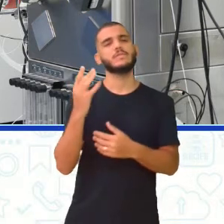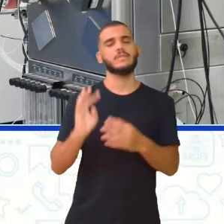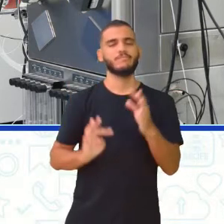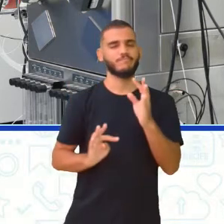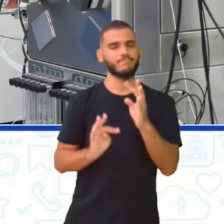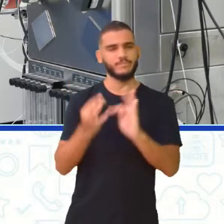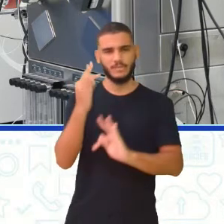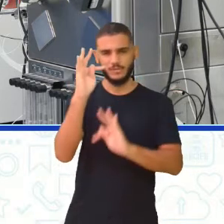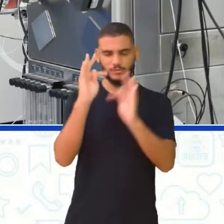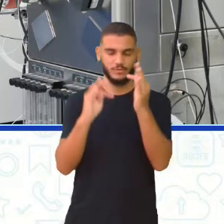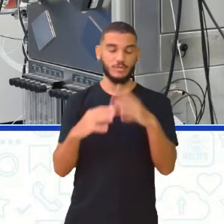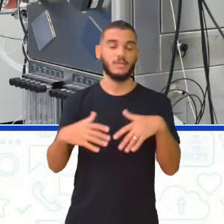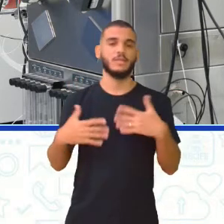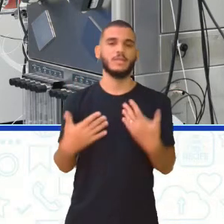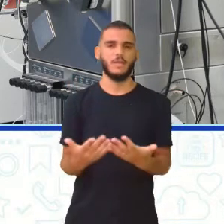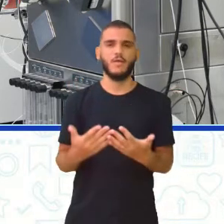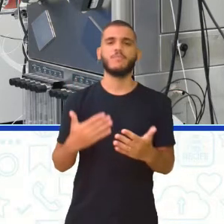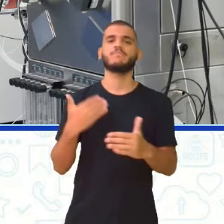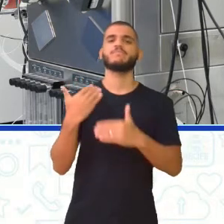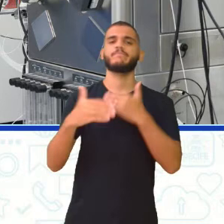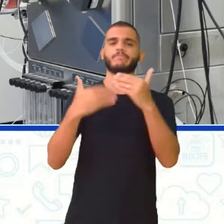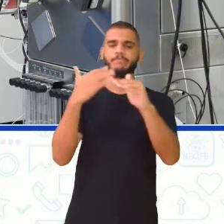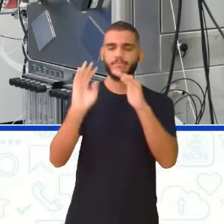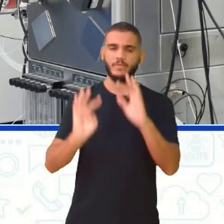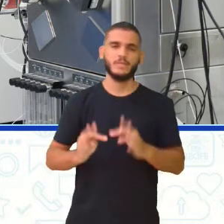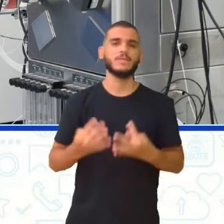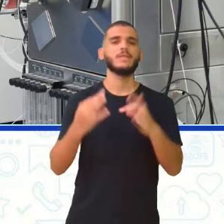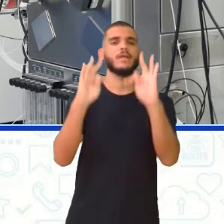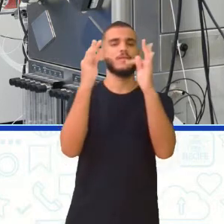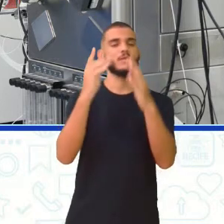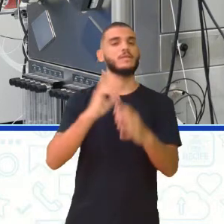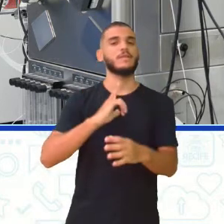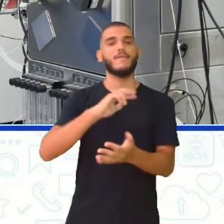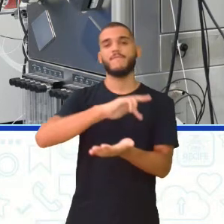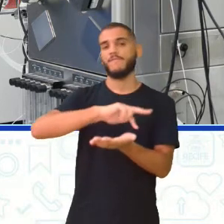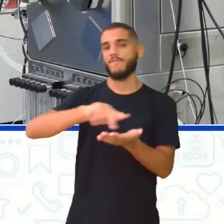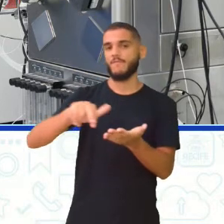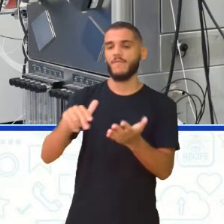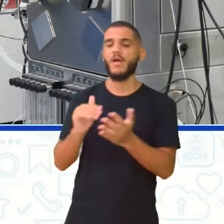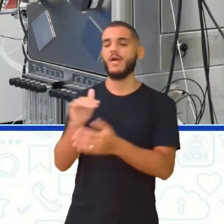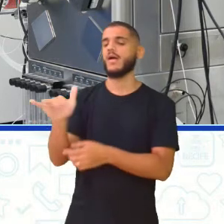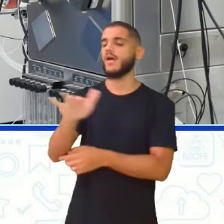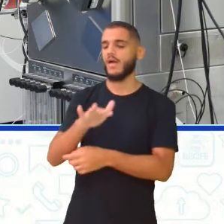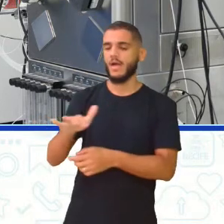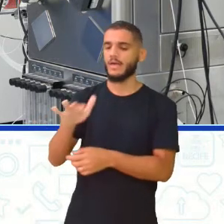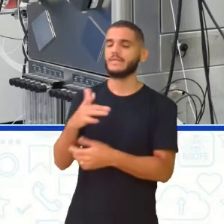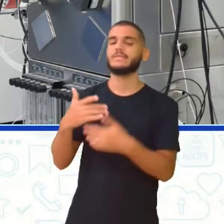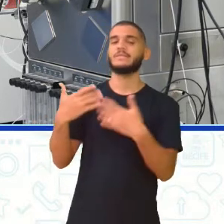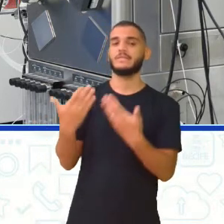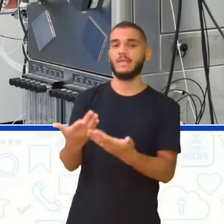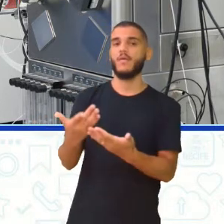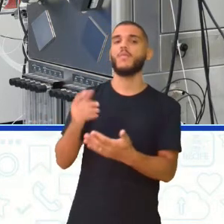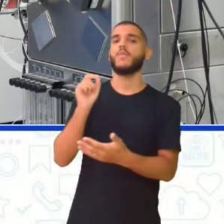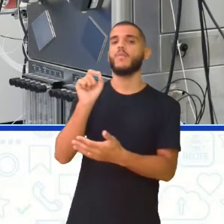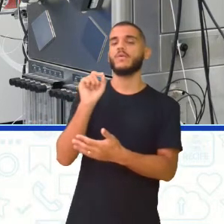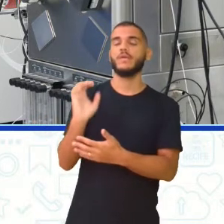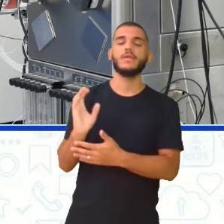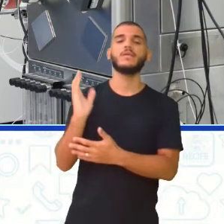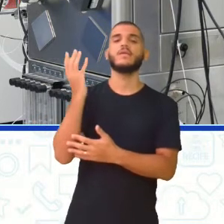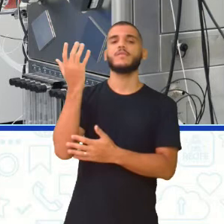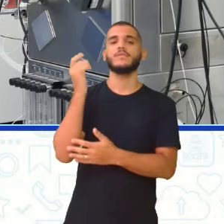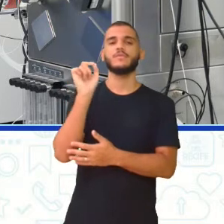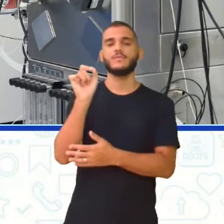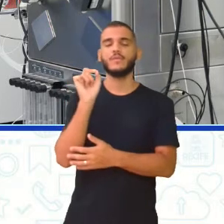tecnológica? Mas a evolução da tecnologia trouxe outras aplicações. E esses micro-organismos ajudam, né,